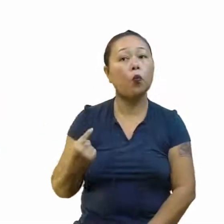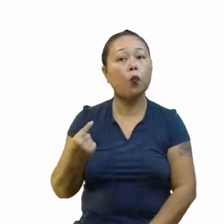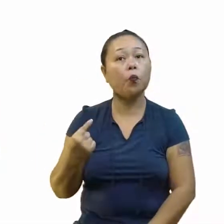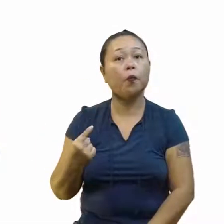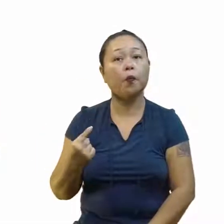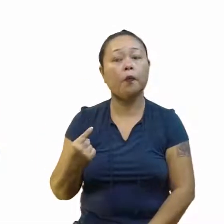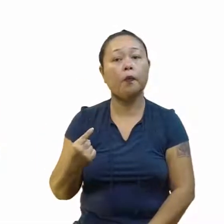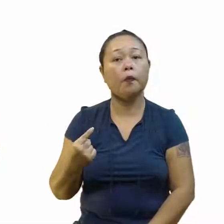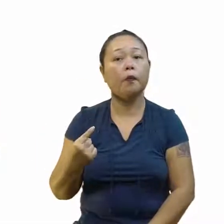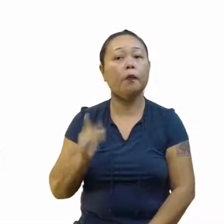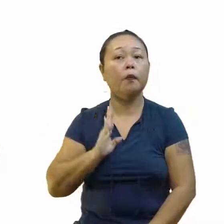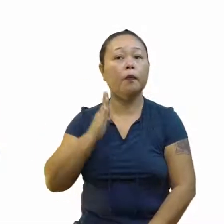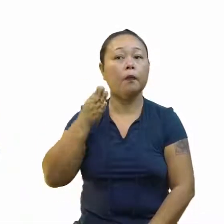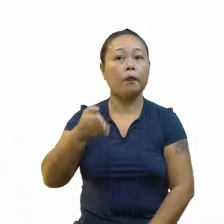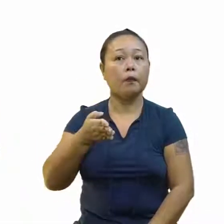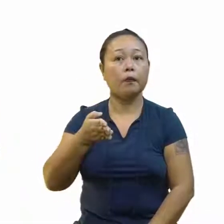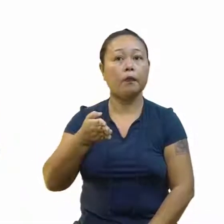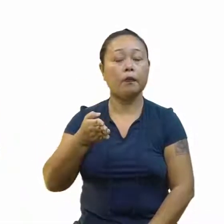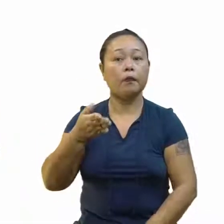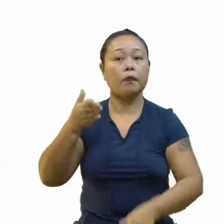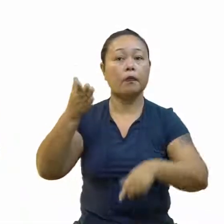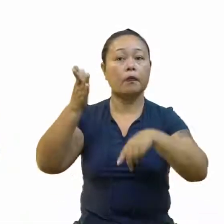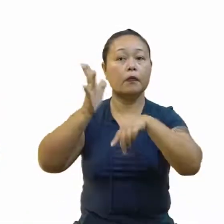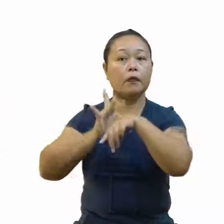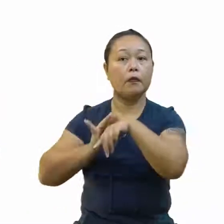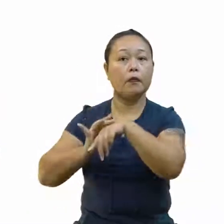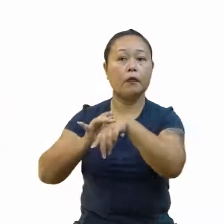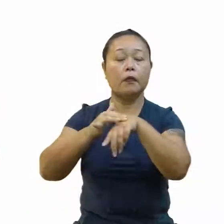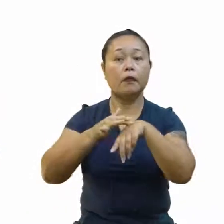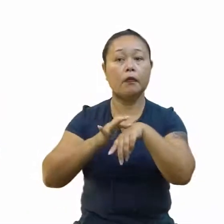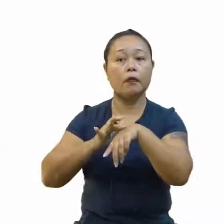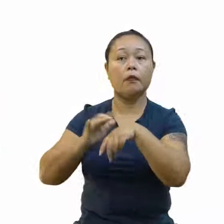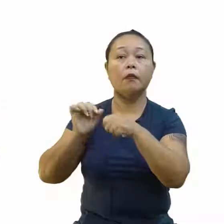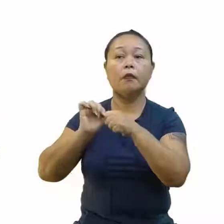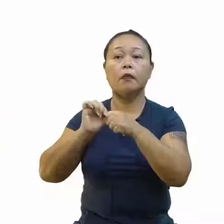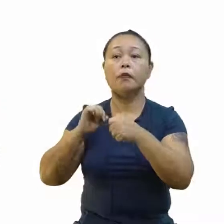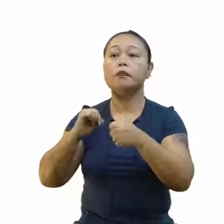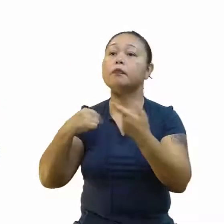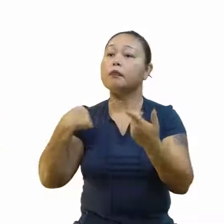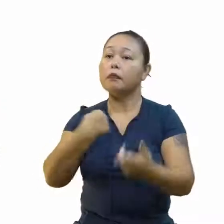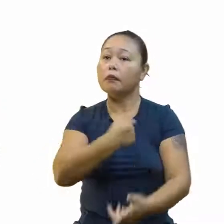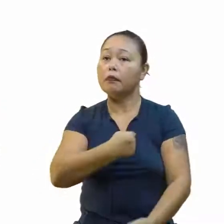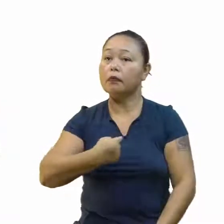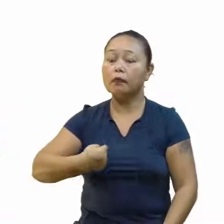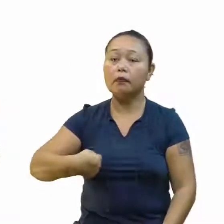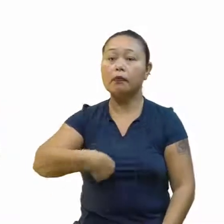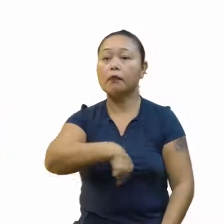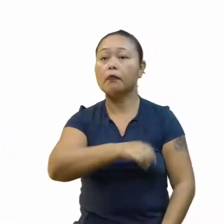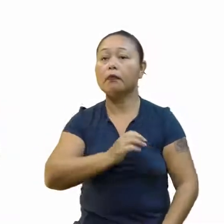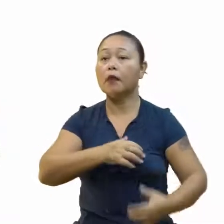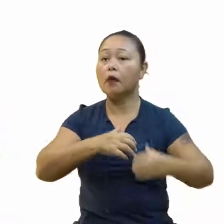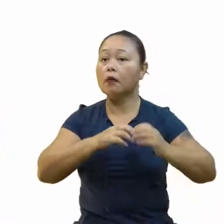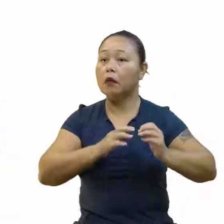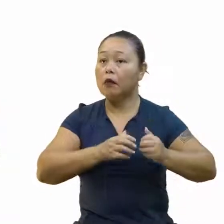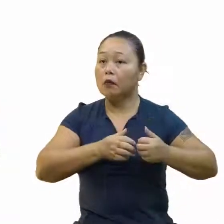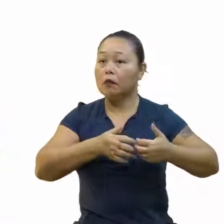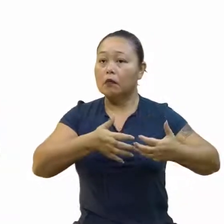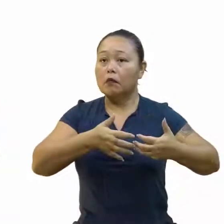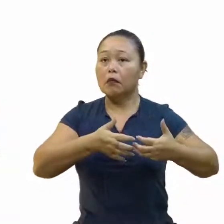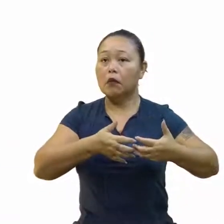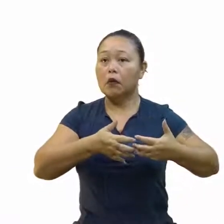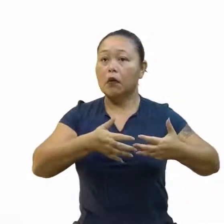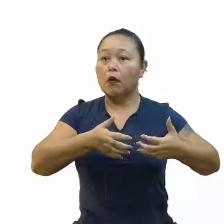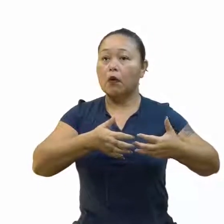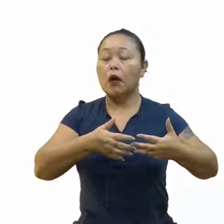agora são sobre as doenças cardiovasculares e como que a atividade física pode auxiliar. Então, vamos